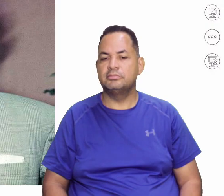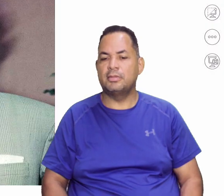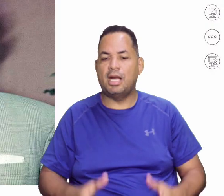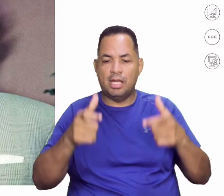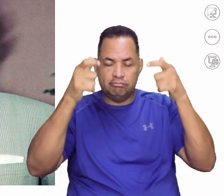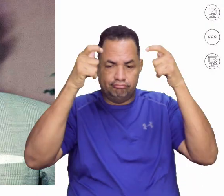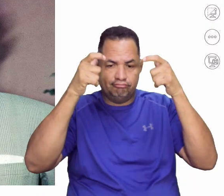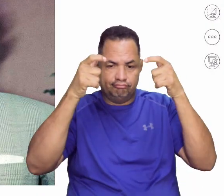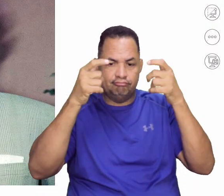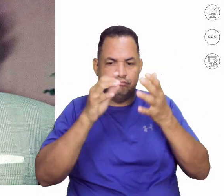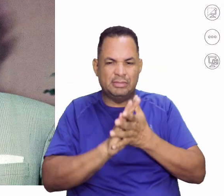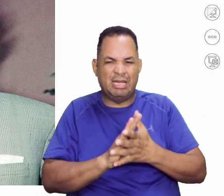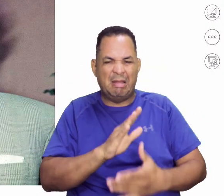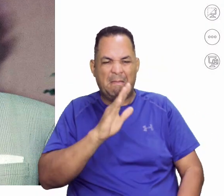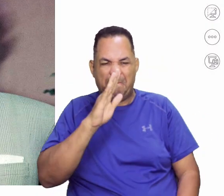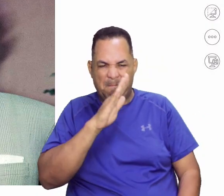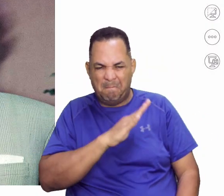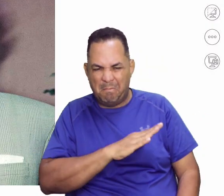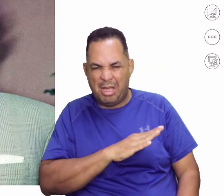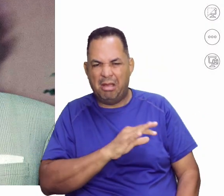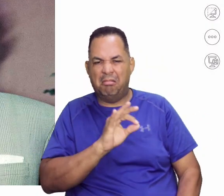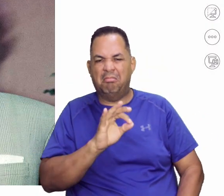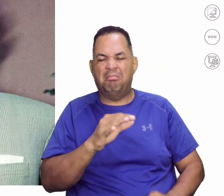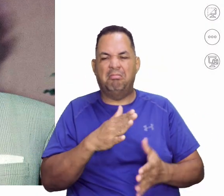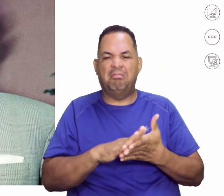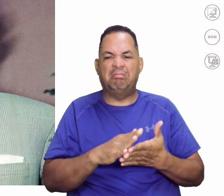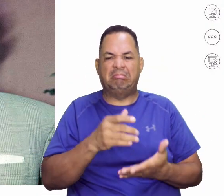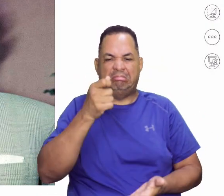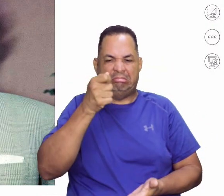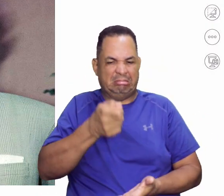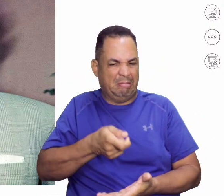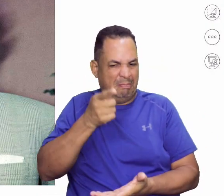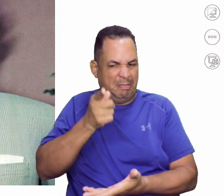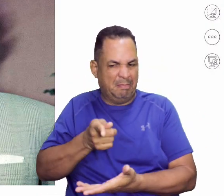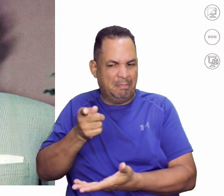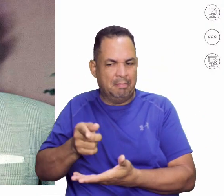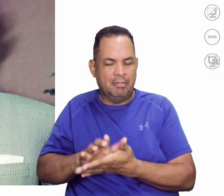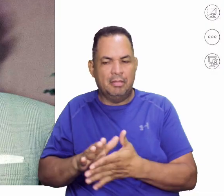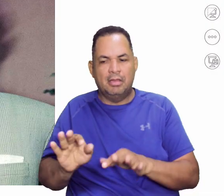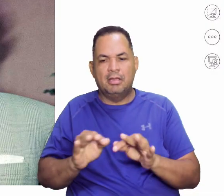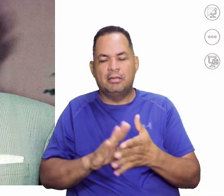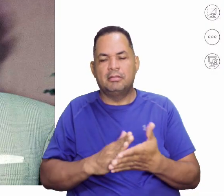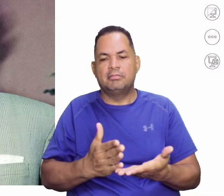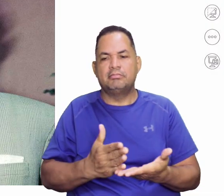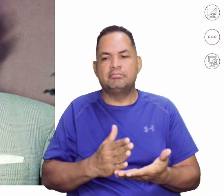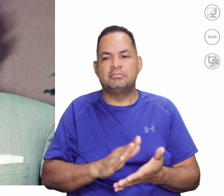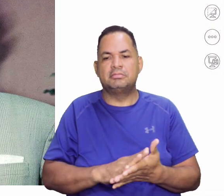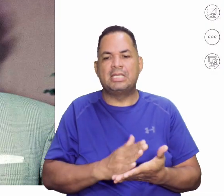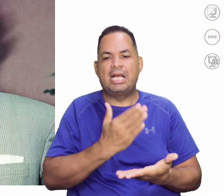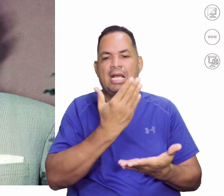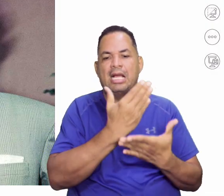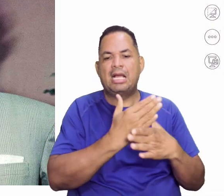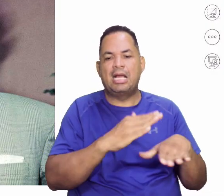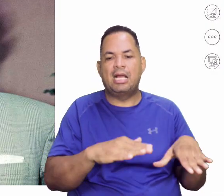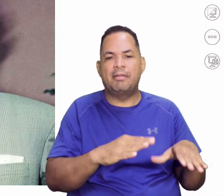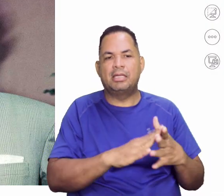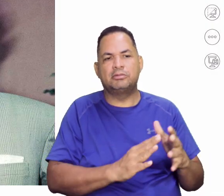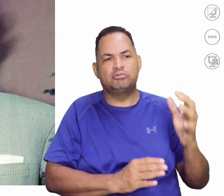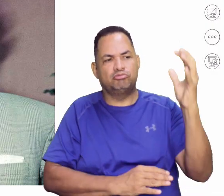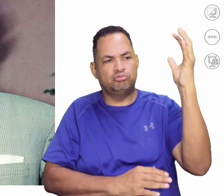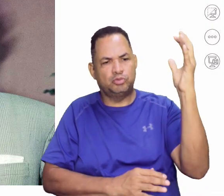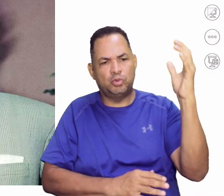rei era tão malvado, mas tão malvado, que mandaram derrubar todas as